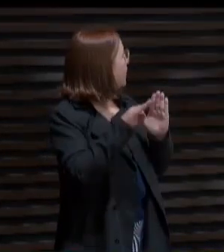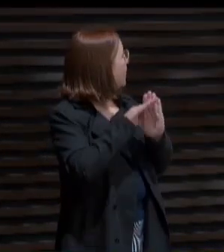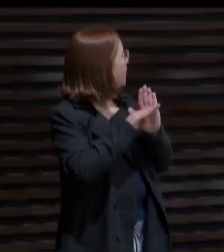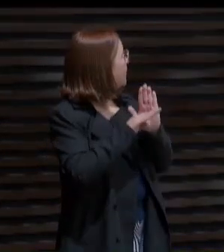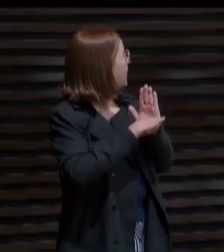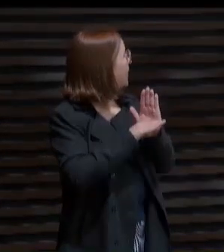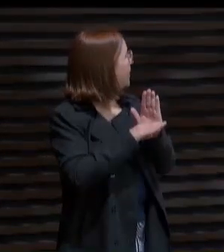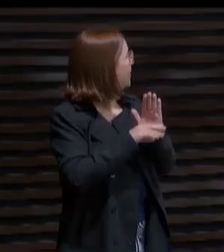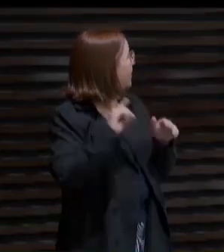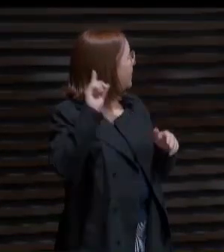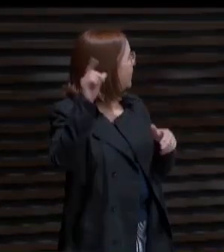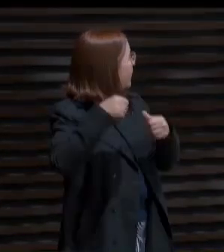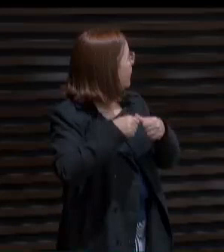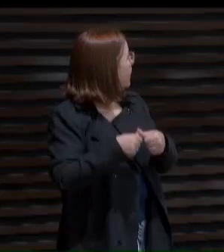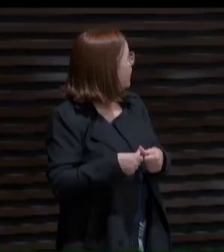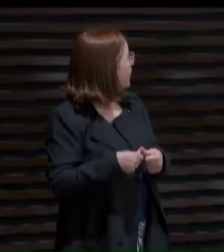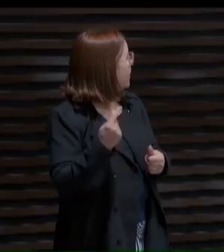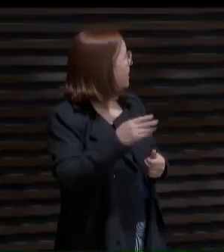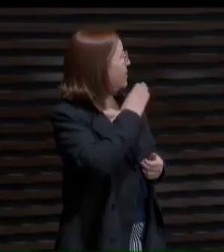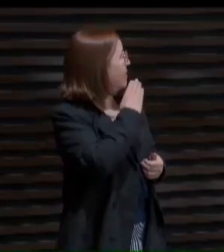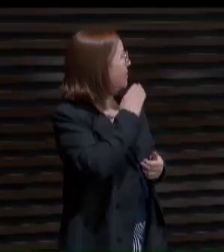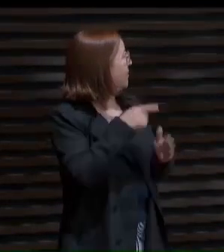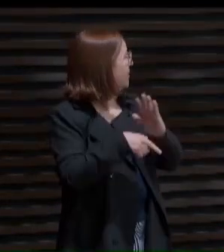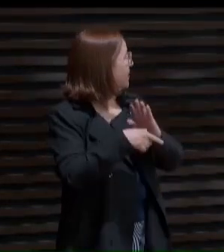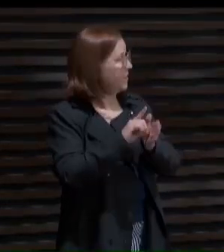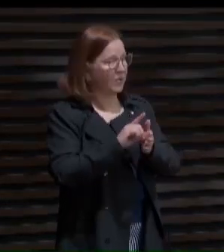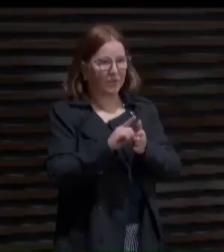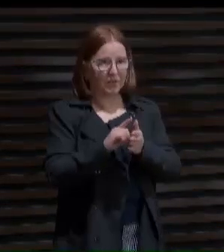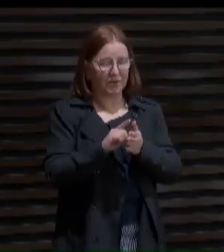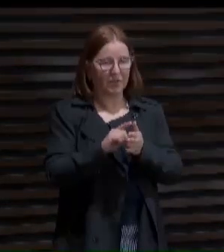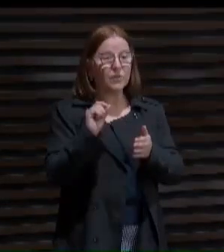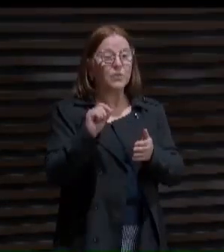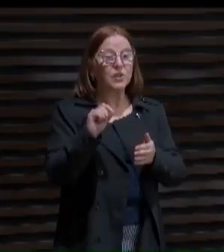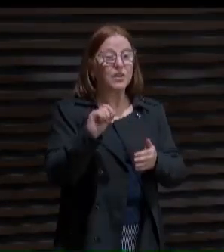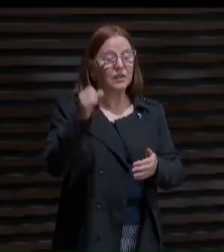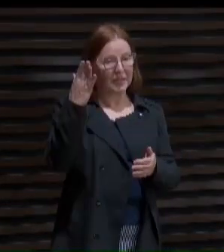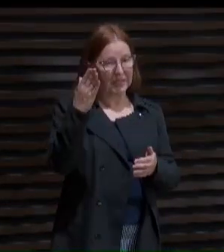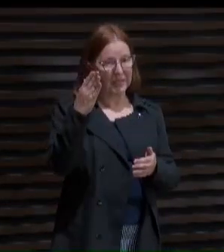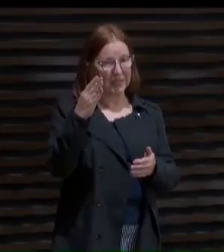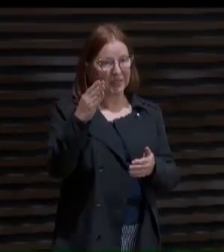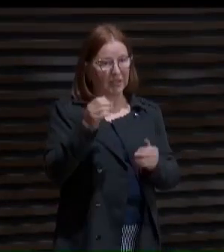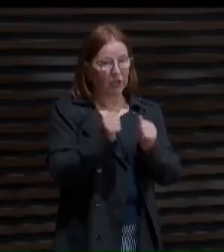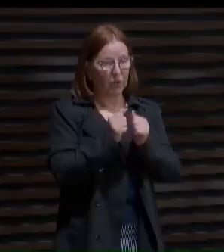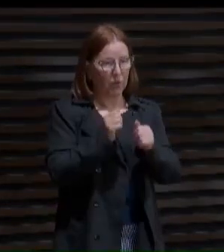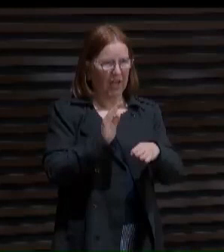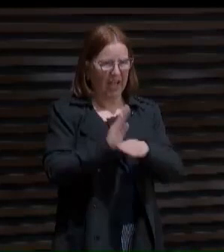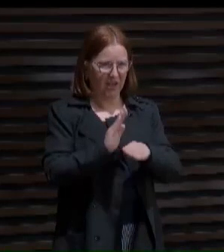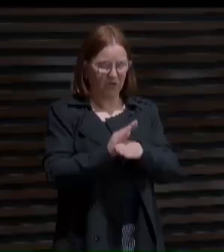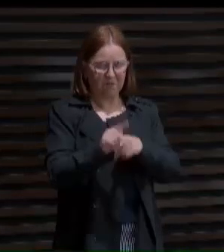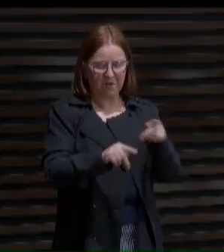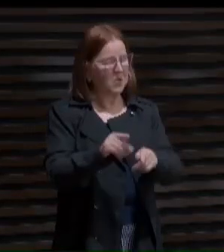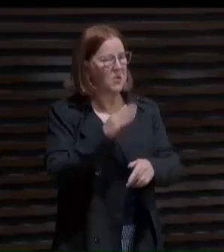seu conhecimento prévio daquilo que aconteceria. Com a ajuda de gentios que desconheciam a